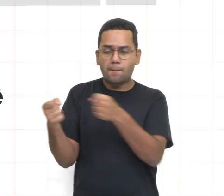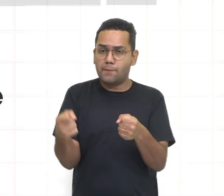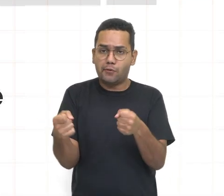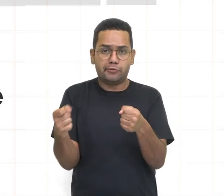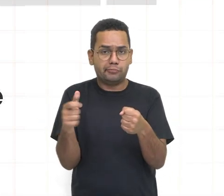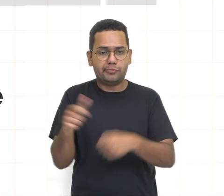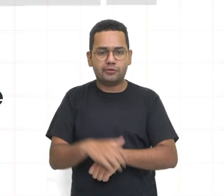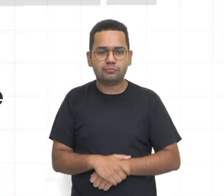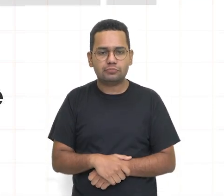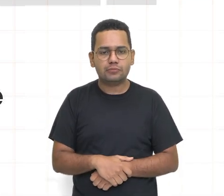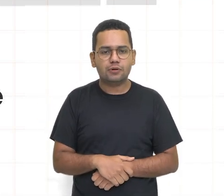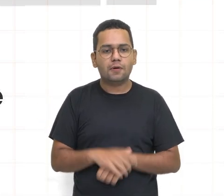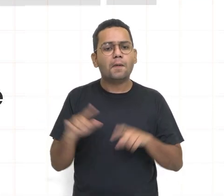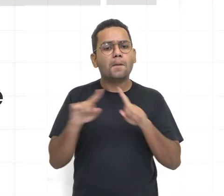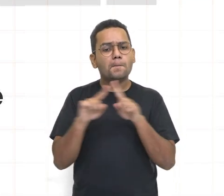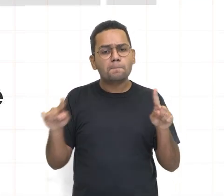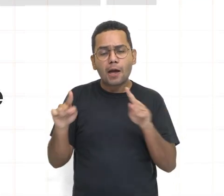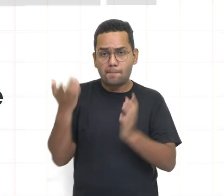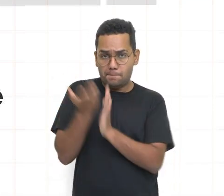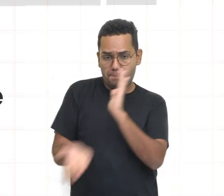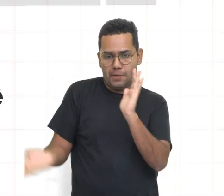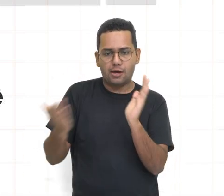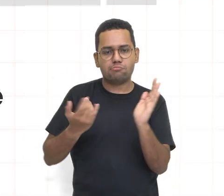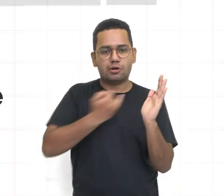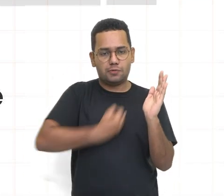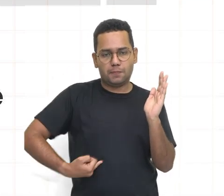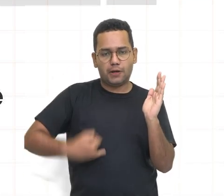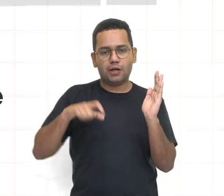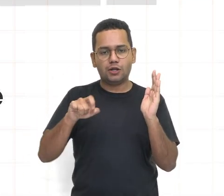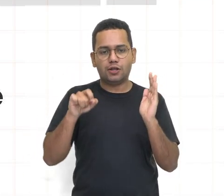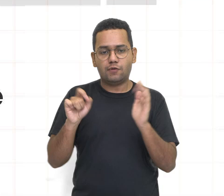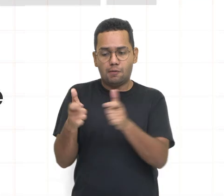do poder. A derrubada da monarquia foi resultado do